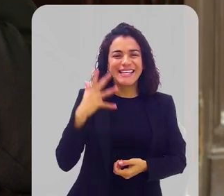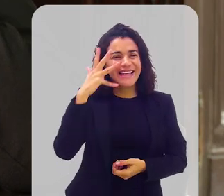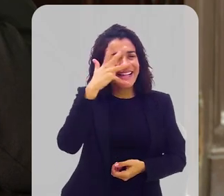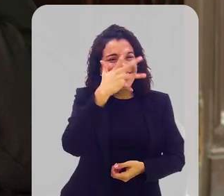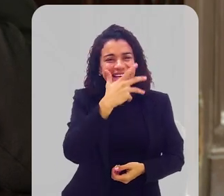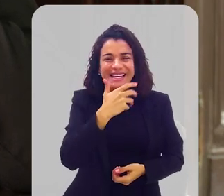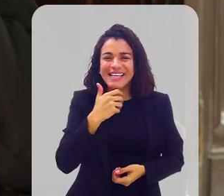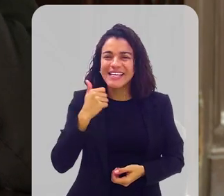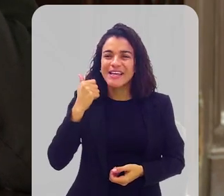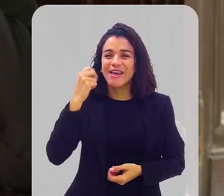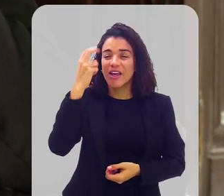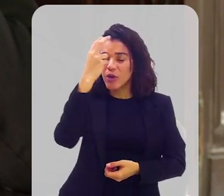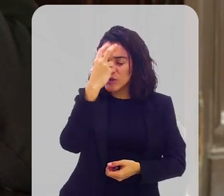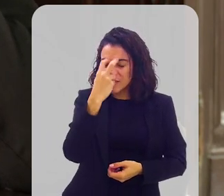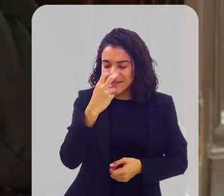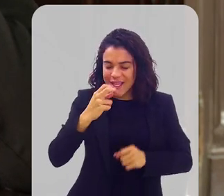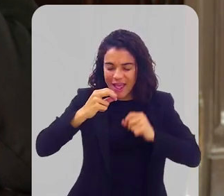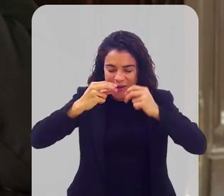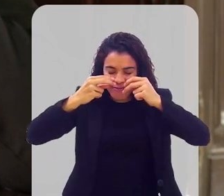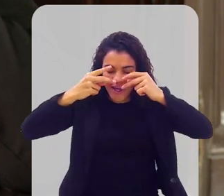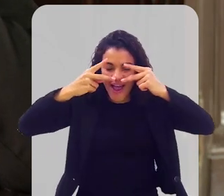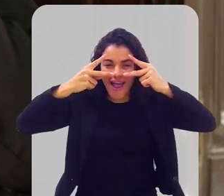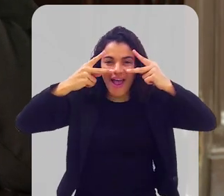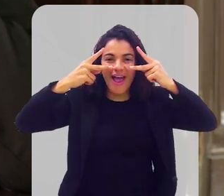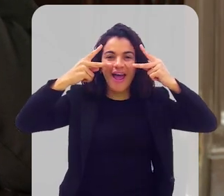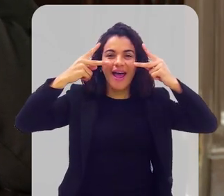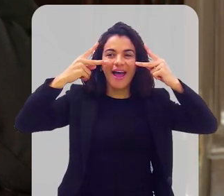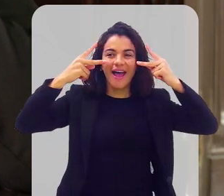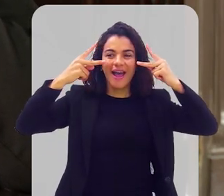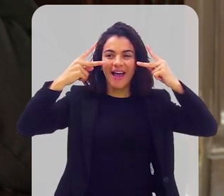Coisa linda. O cego enxerga,